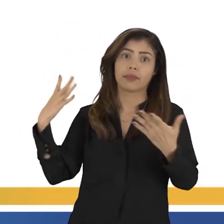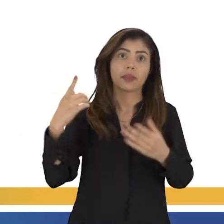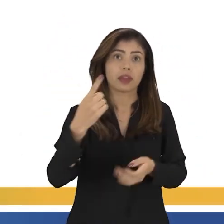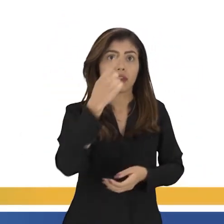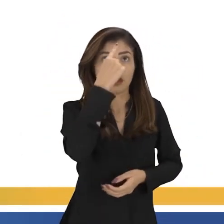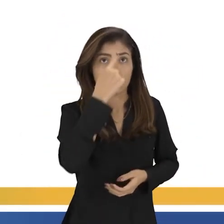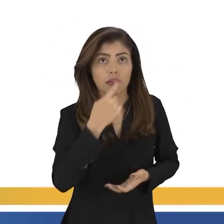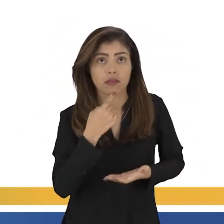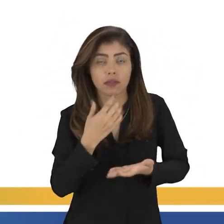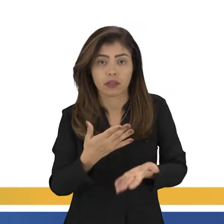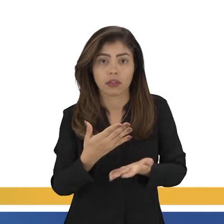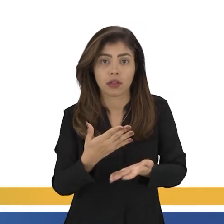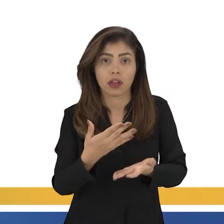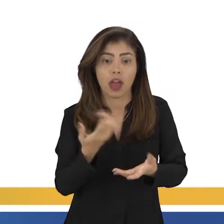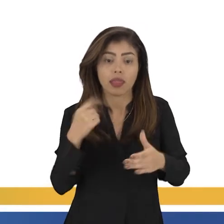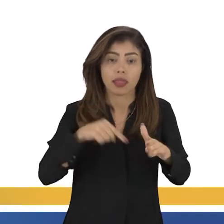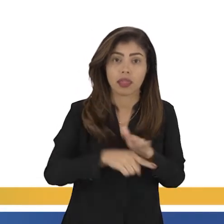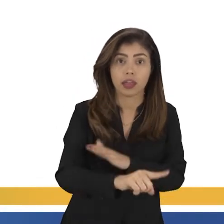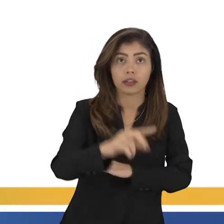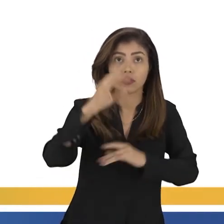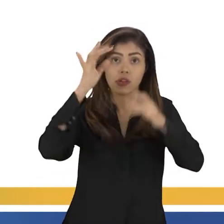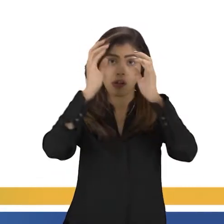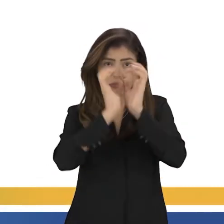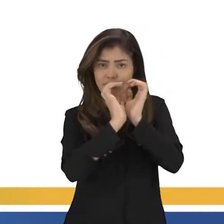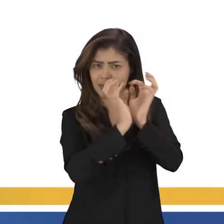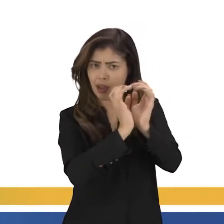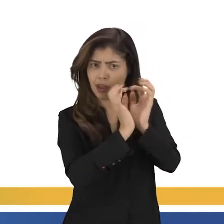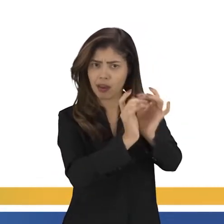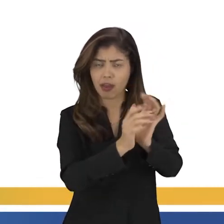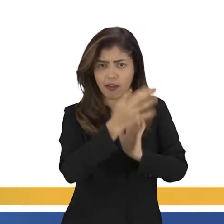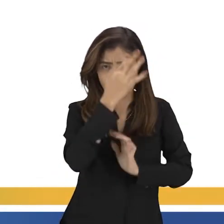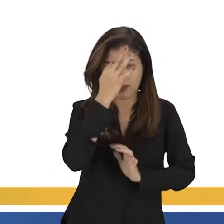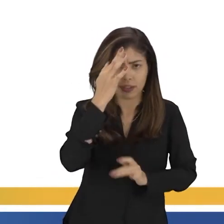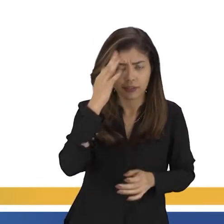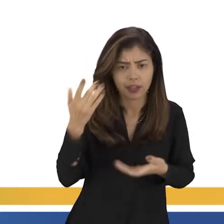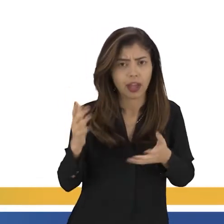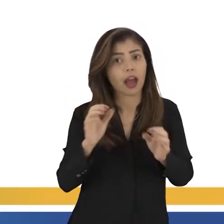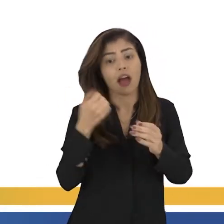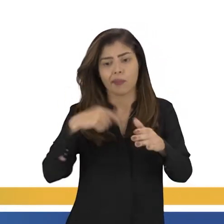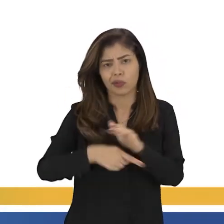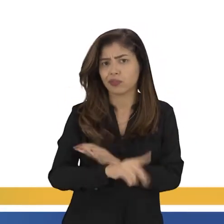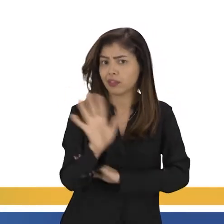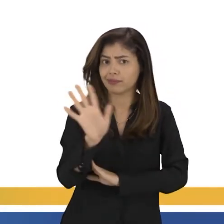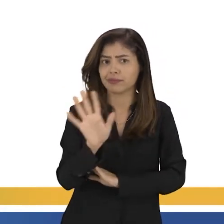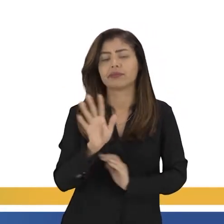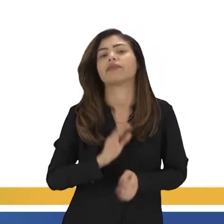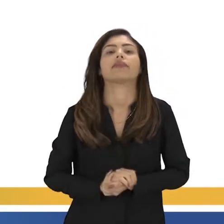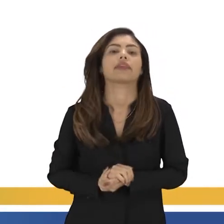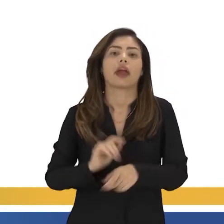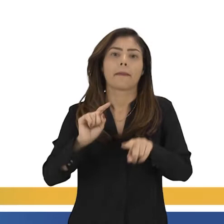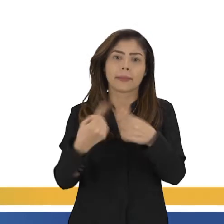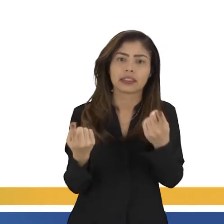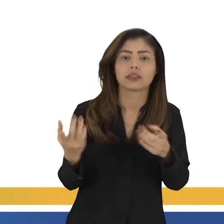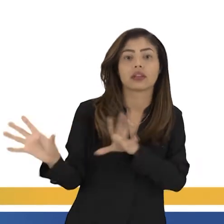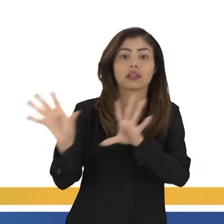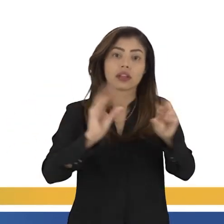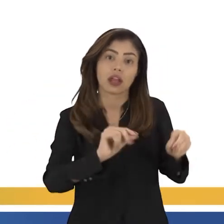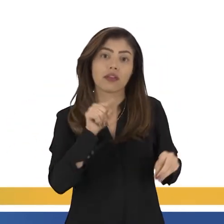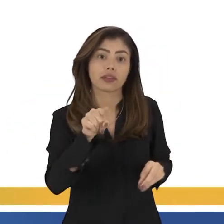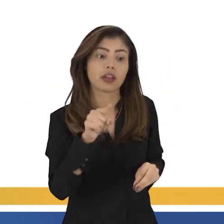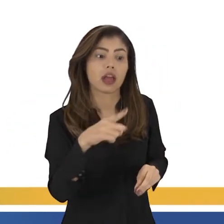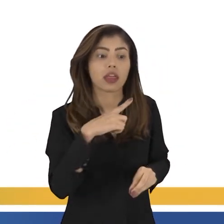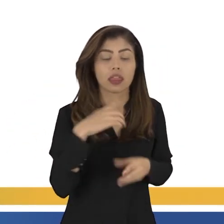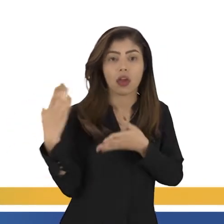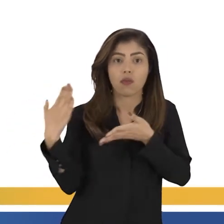representado como uma entidade dentro do cérebro de Adão. Isso é uma questão filosófica que não cabe aqui a gente se aprofundar. O que eu quero trazer para vocês, que tem a